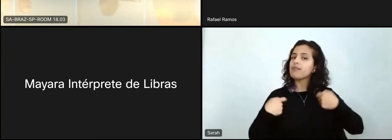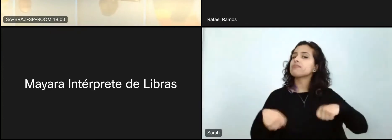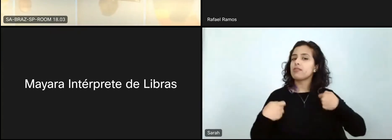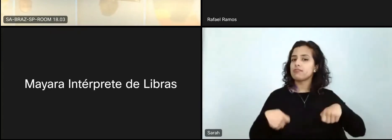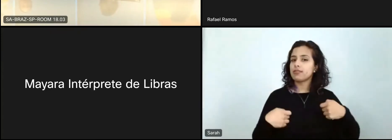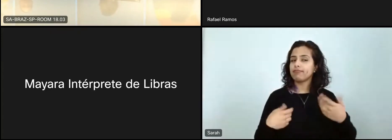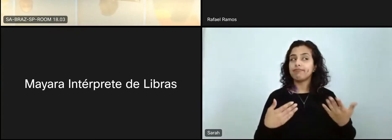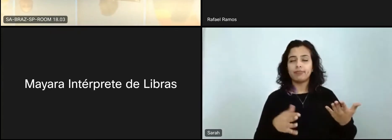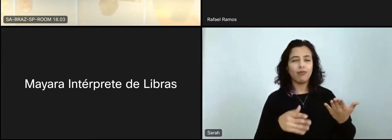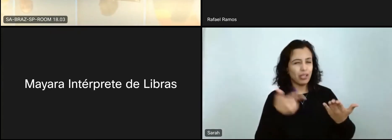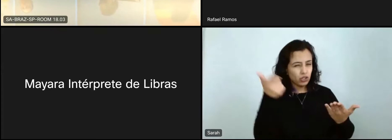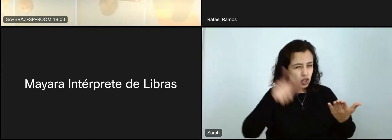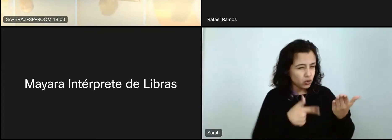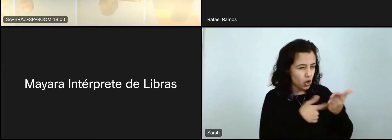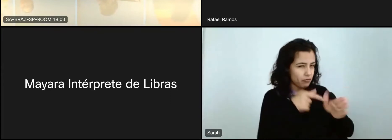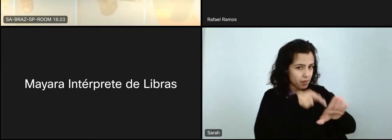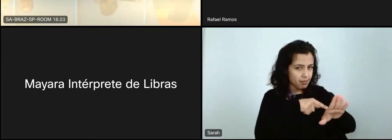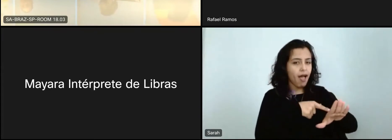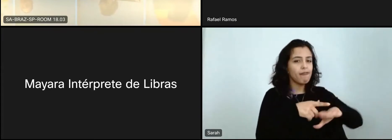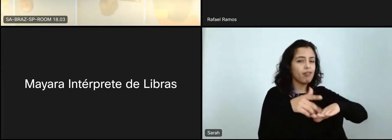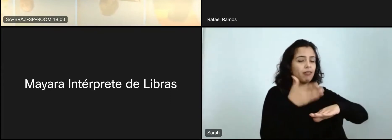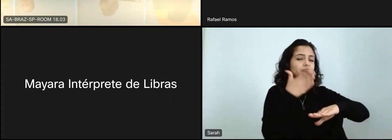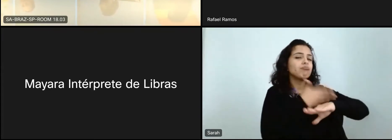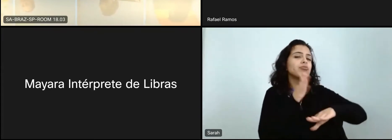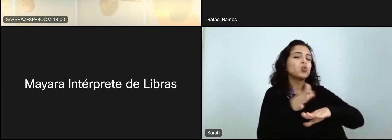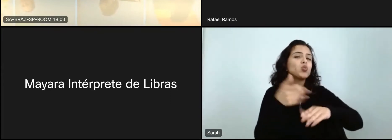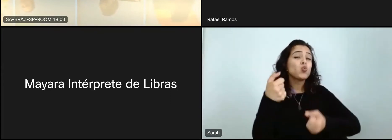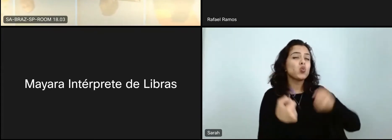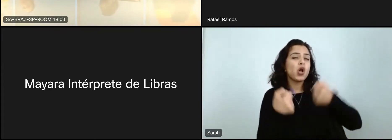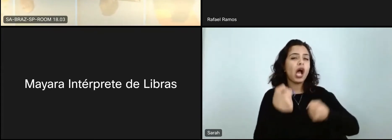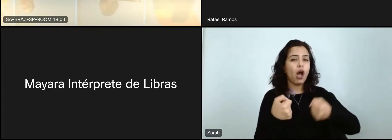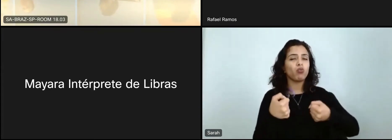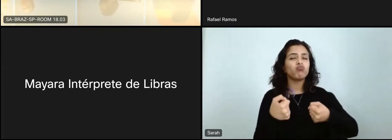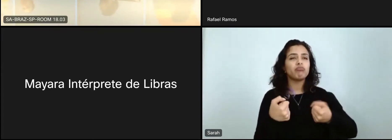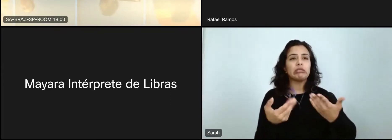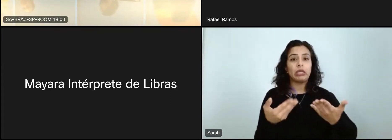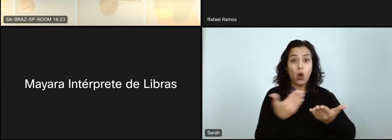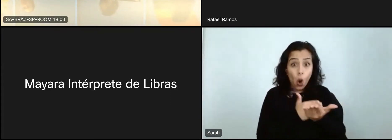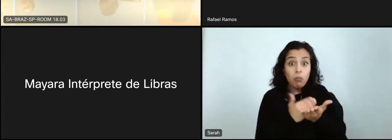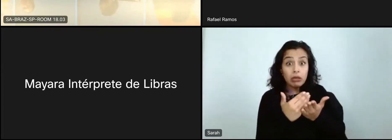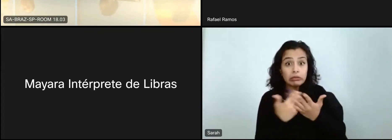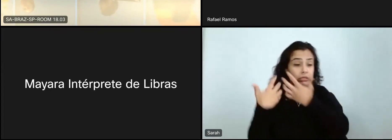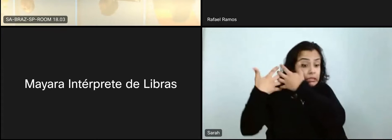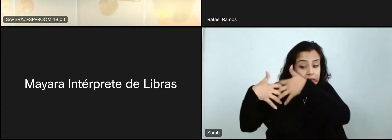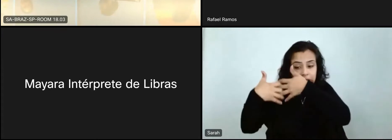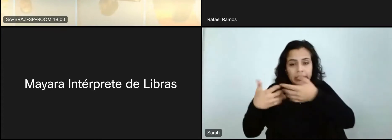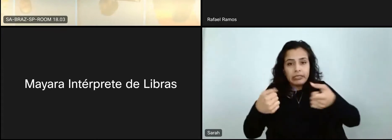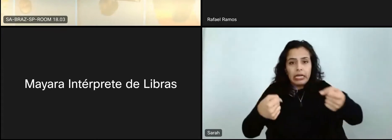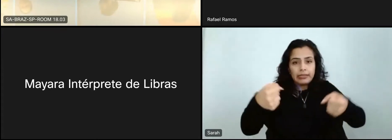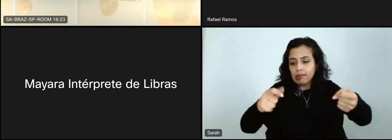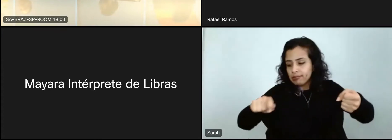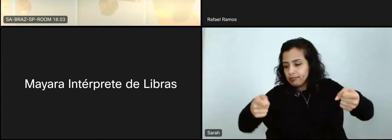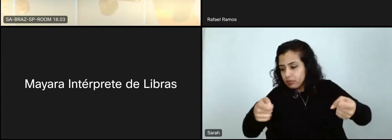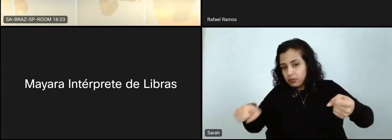dirigir, eu comecei a deixar intrinsecamente esse hábito de dirigir para simplesmente esquecer de pensar que eu preciso